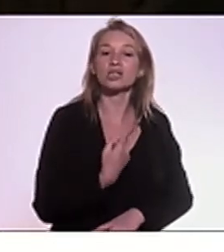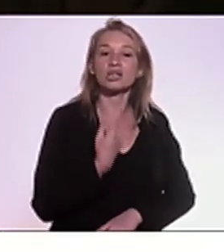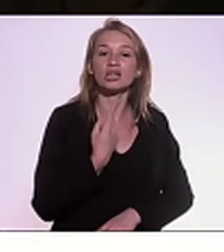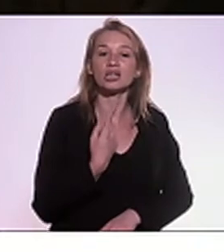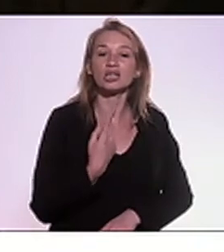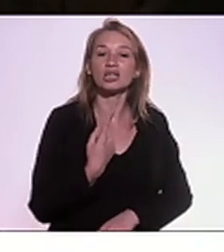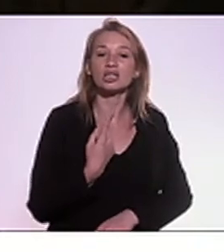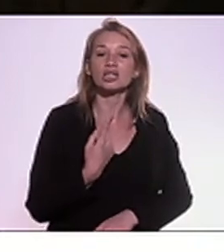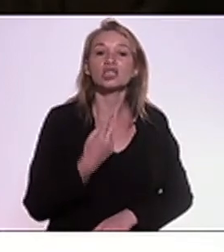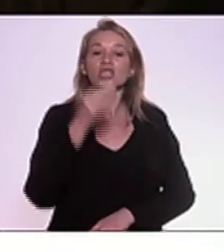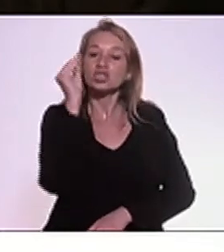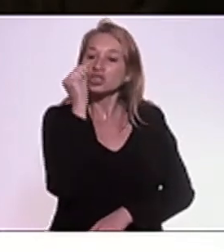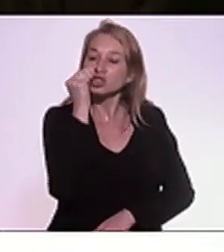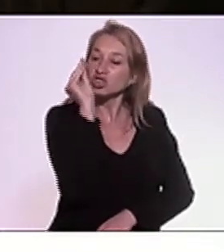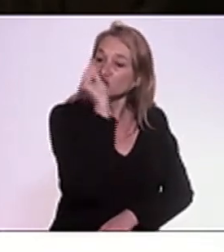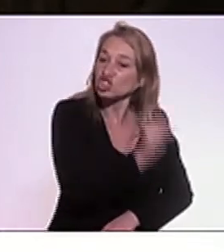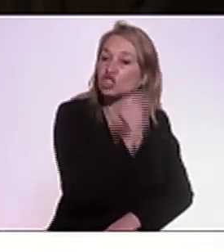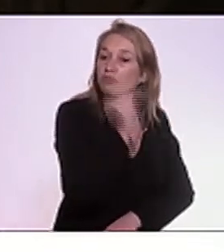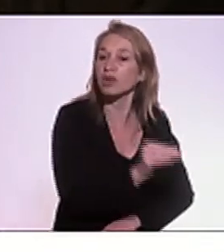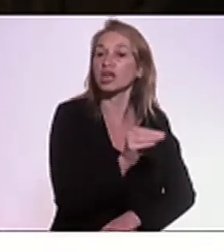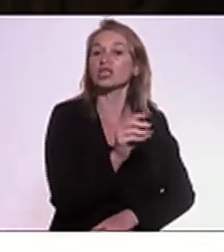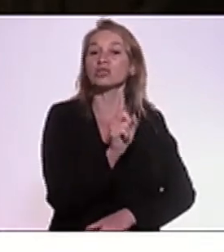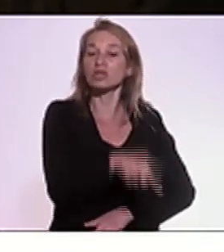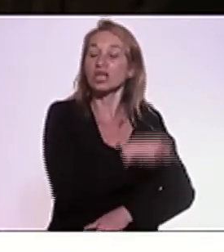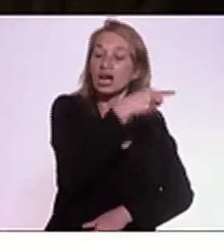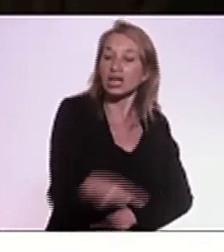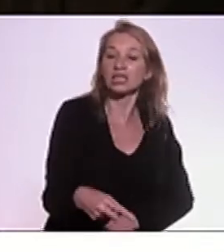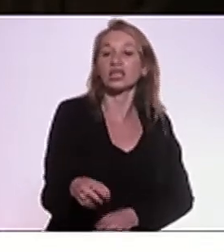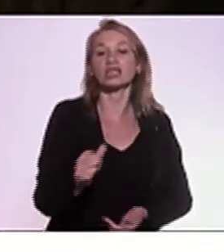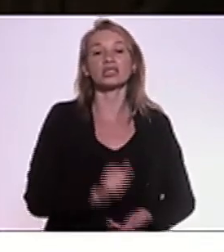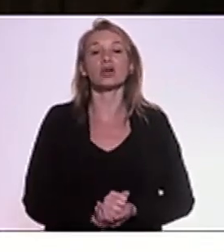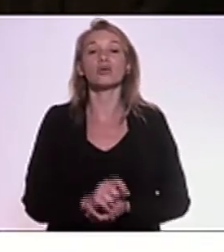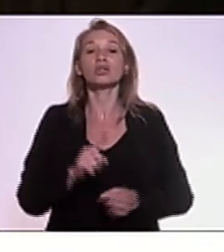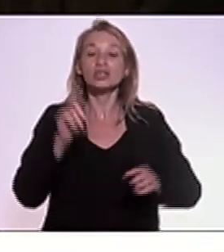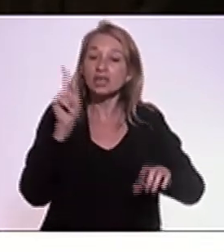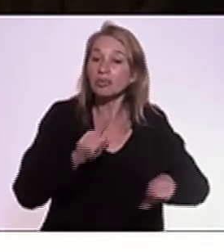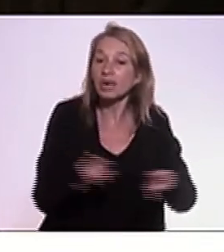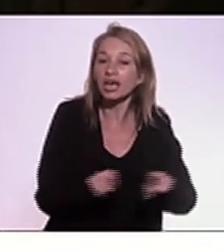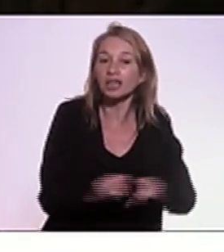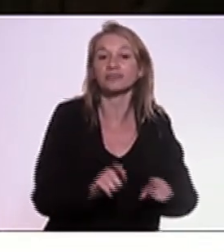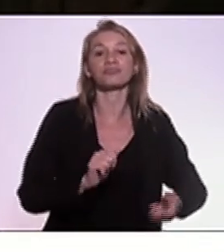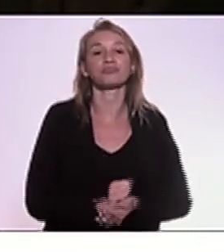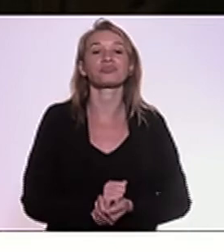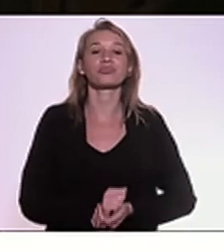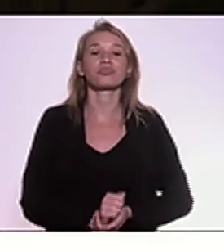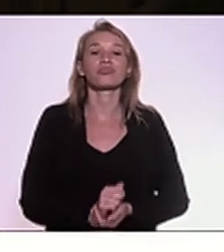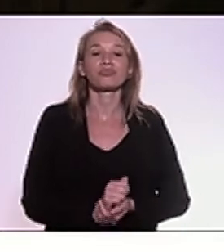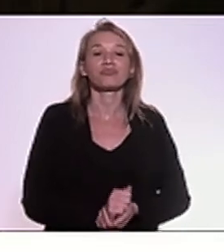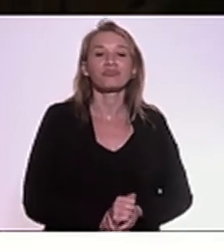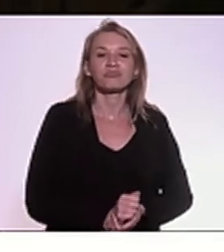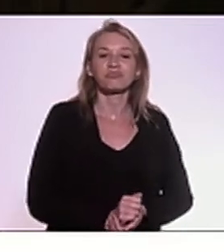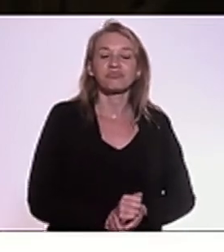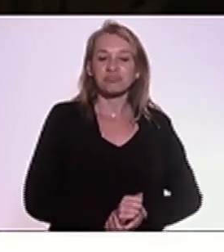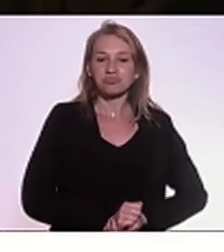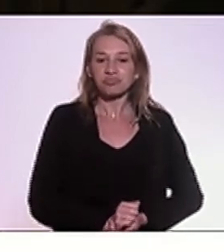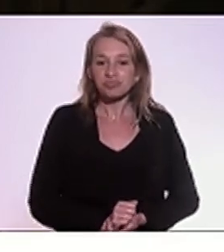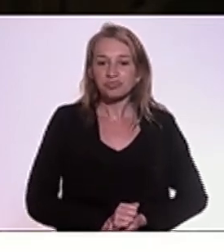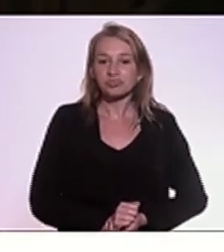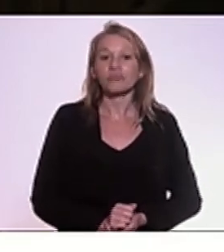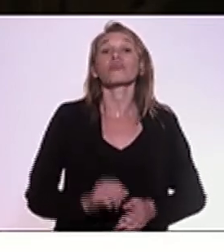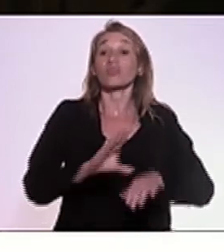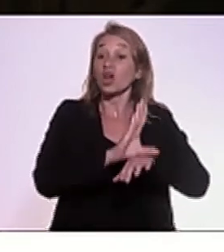veemente rejeição, o nosso mais veemente contraponto, mais ainda, quando não se trata de um mero debate ideológico, quando